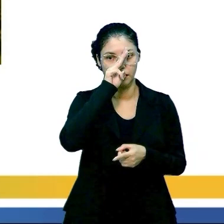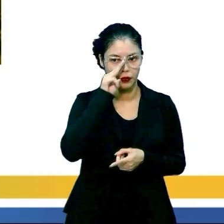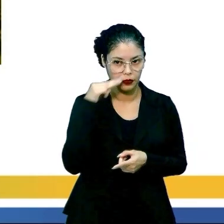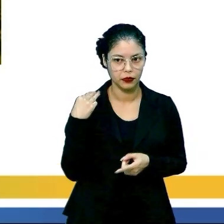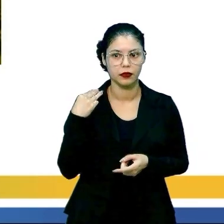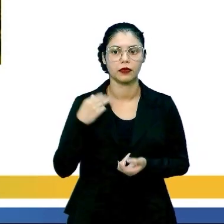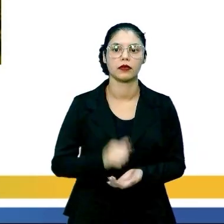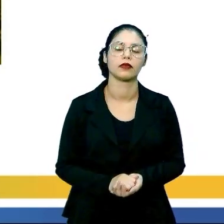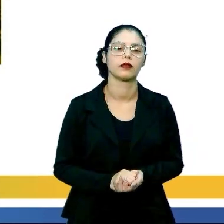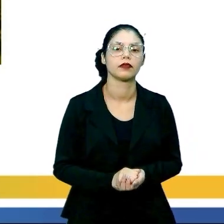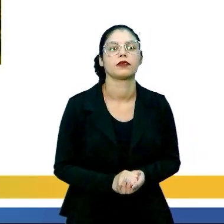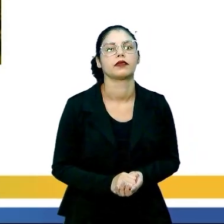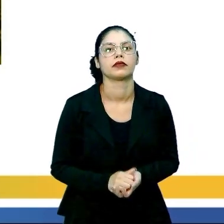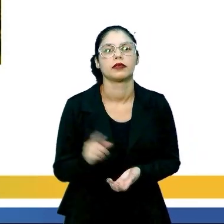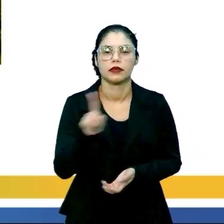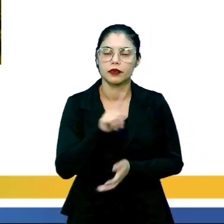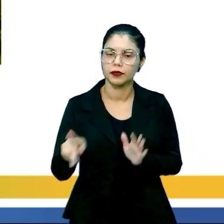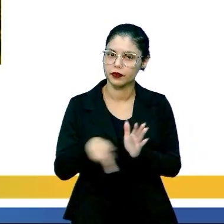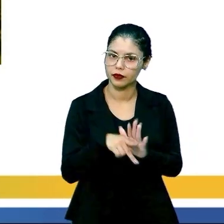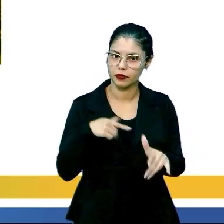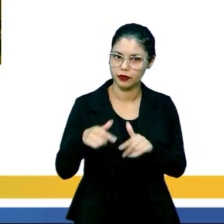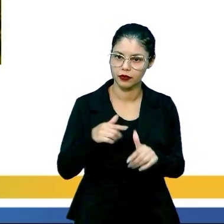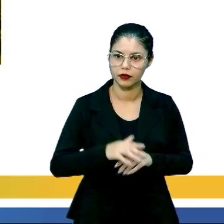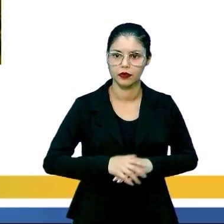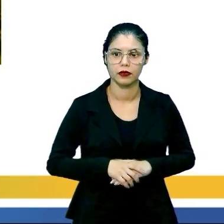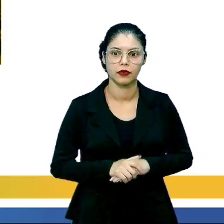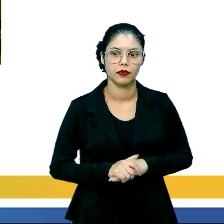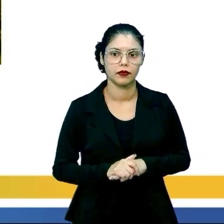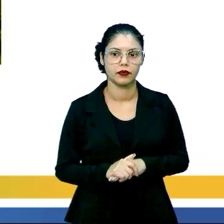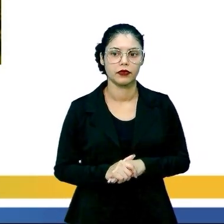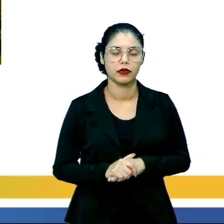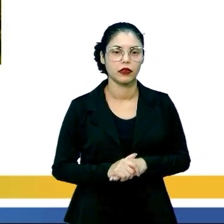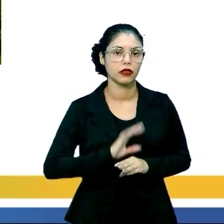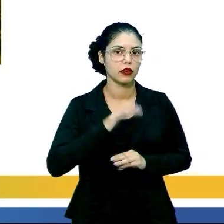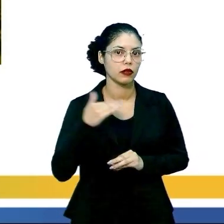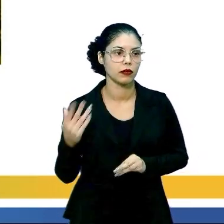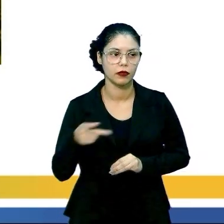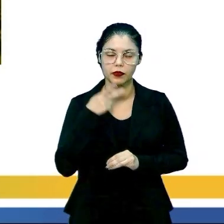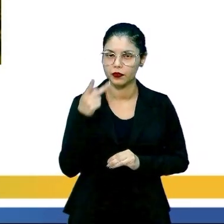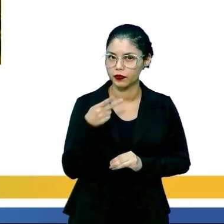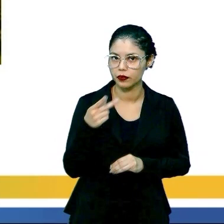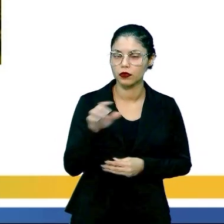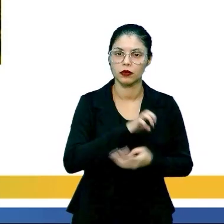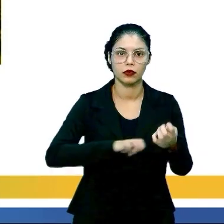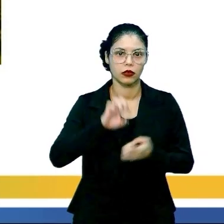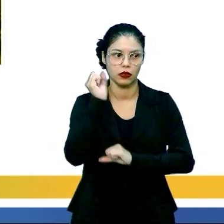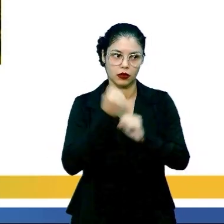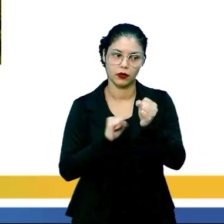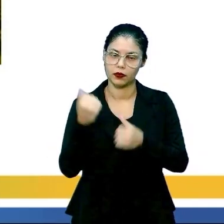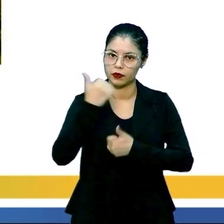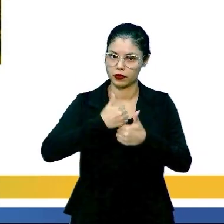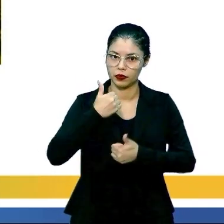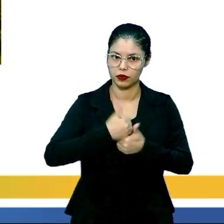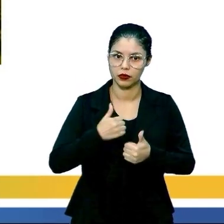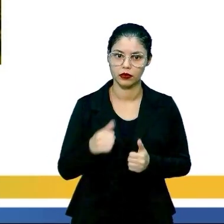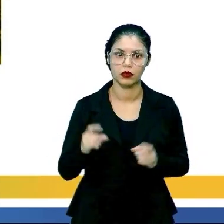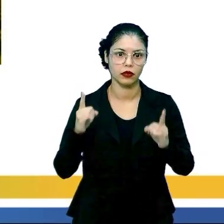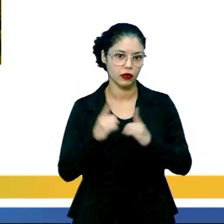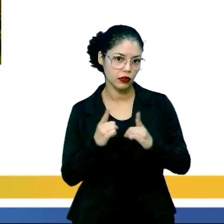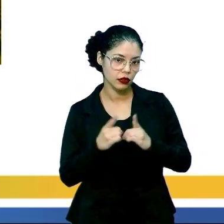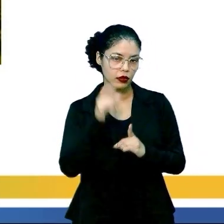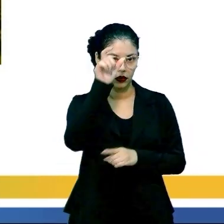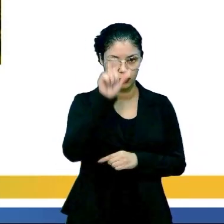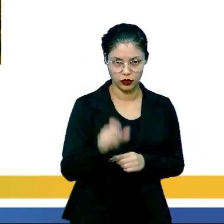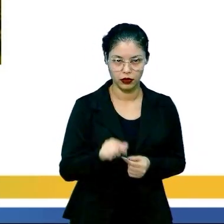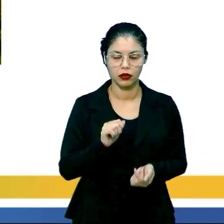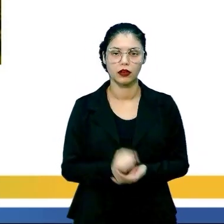claro, não foi atribuído pelos próprios trabalhadores. Quando ele diz aí que a Revolução Industrial substitui o servo pelo